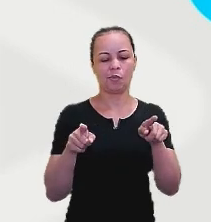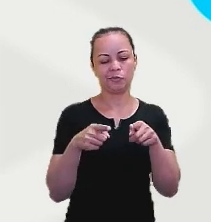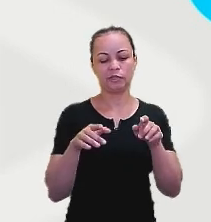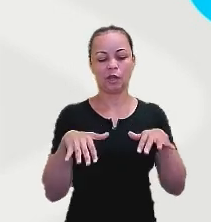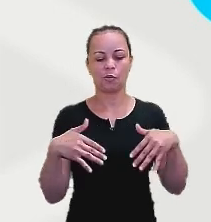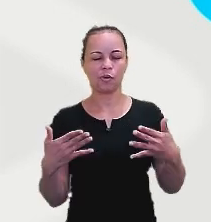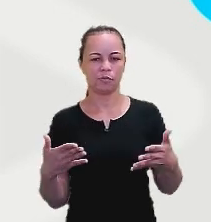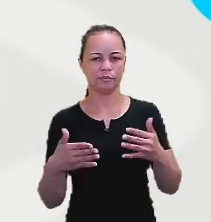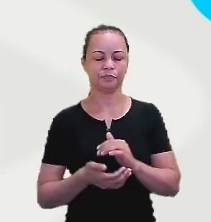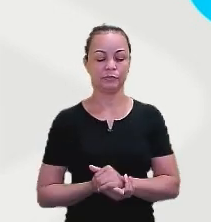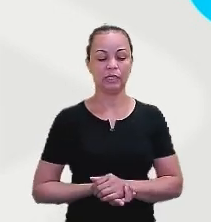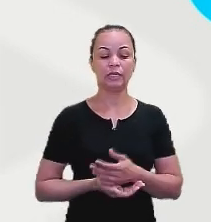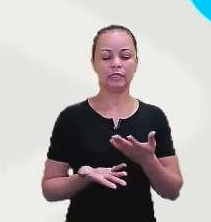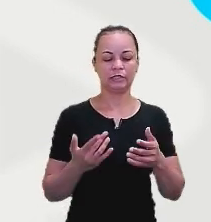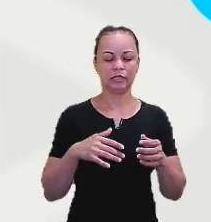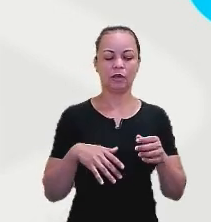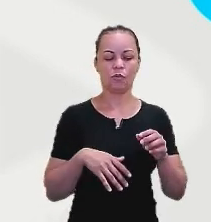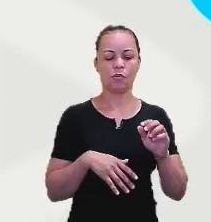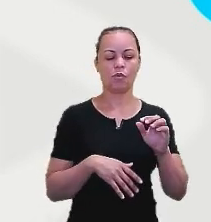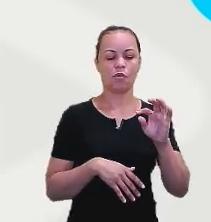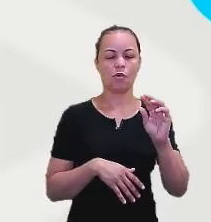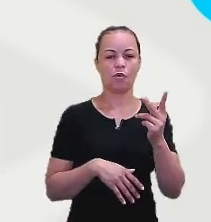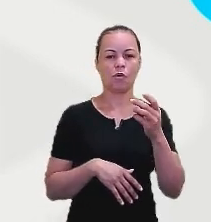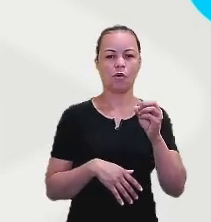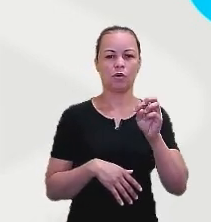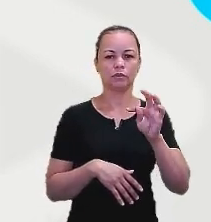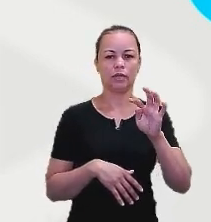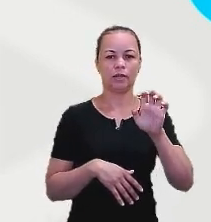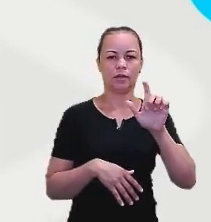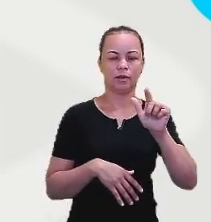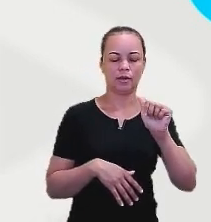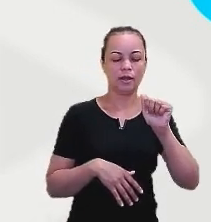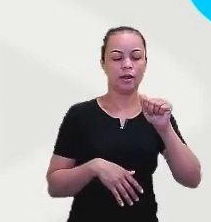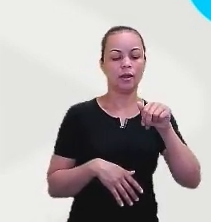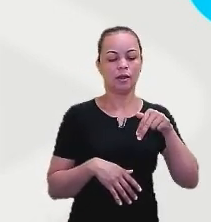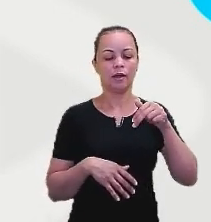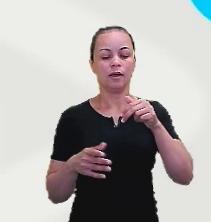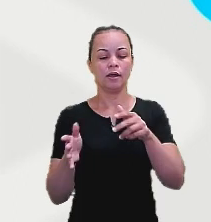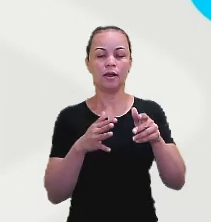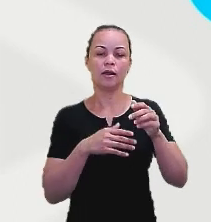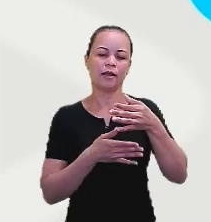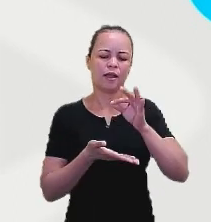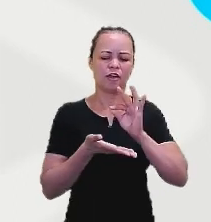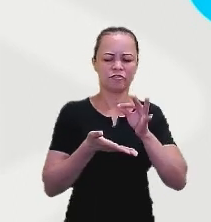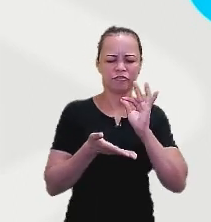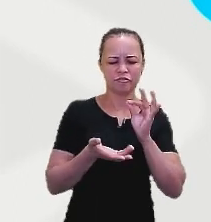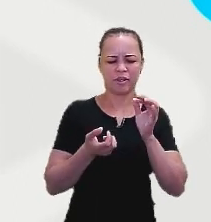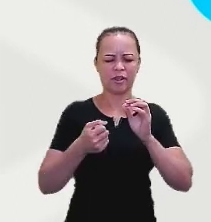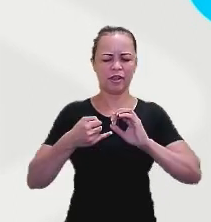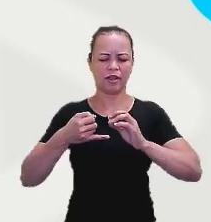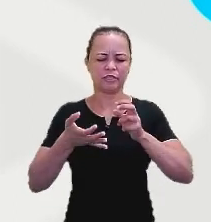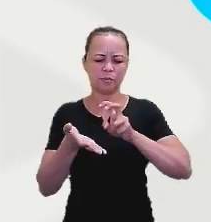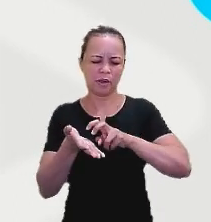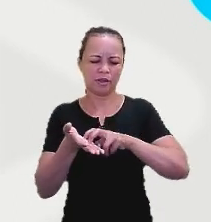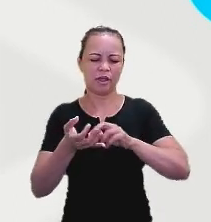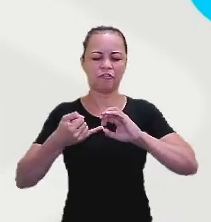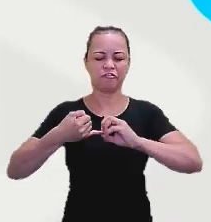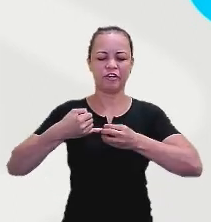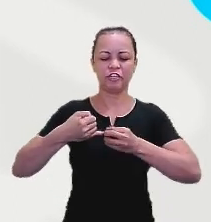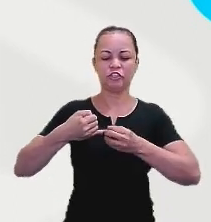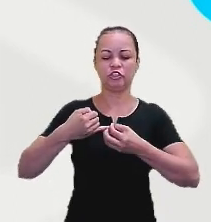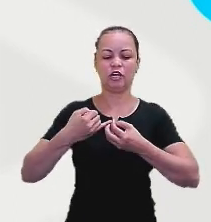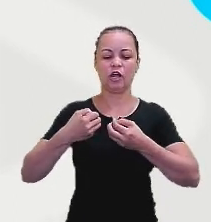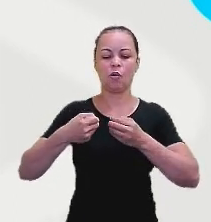de manhã, né? Feijão, meio-dia, portão no fim da tarde e paixão à noite. E